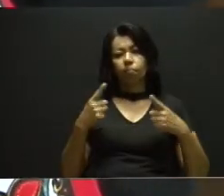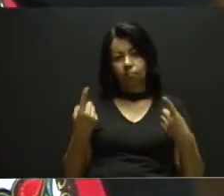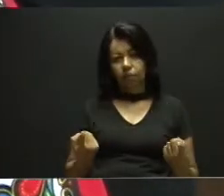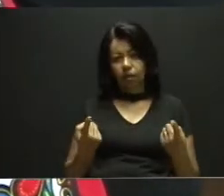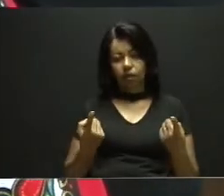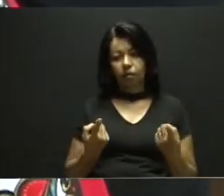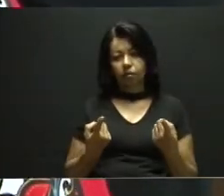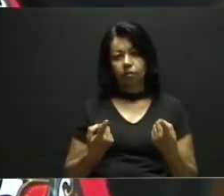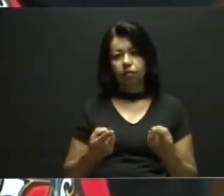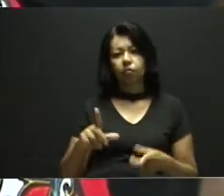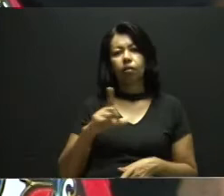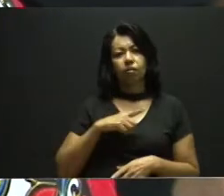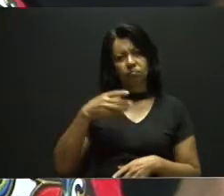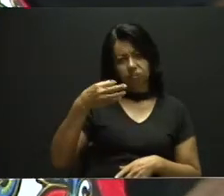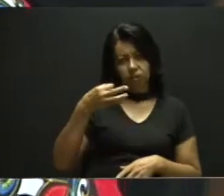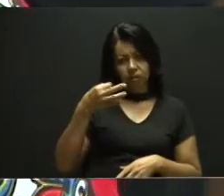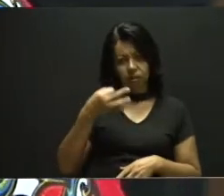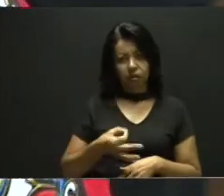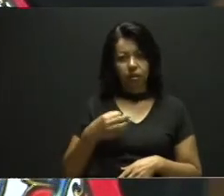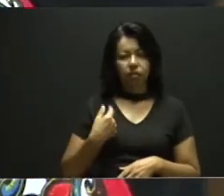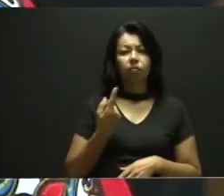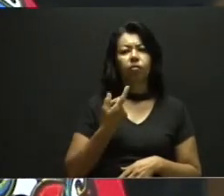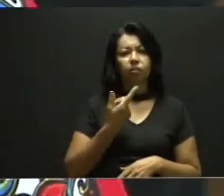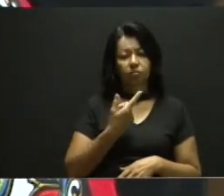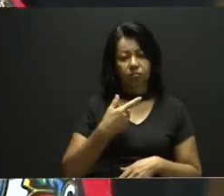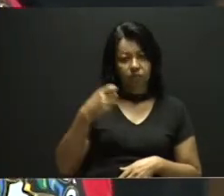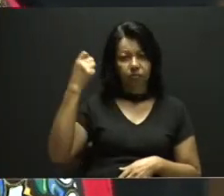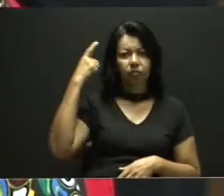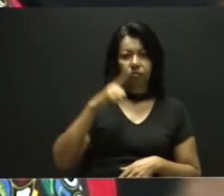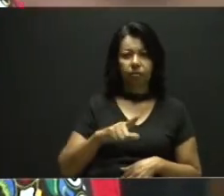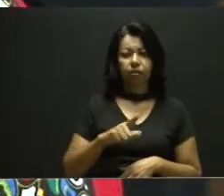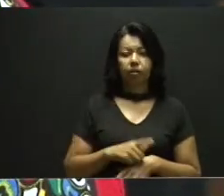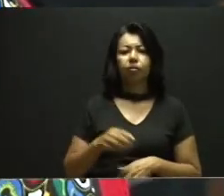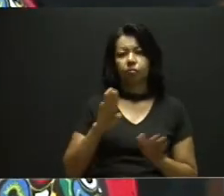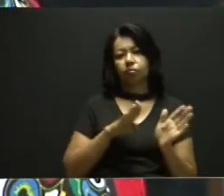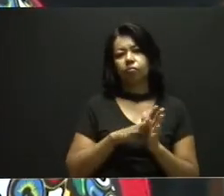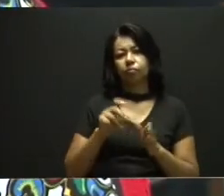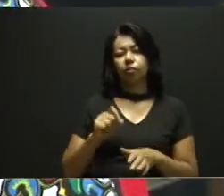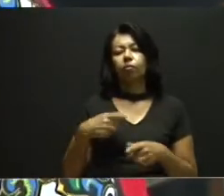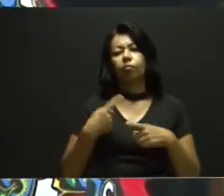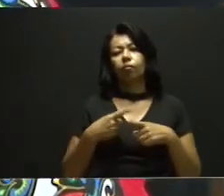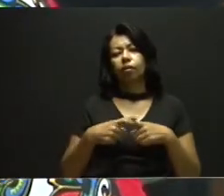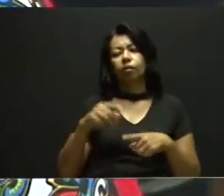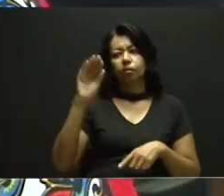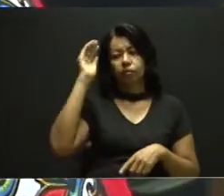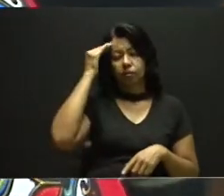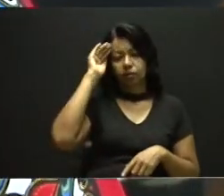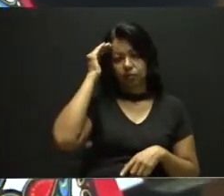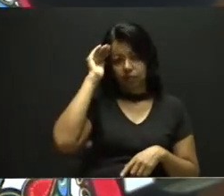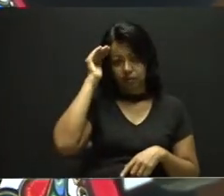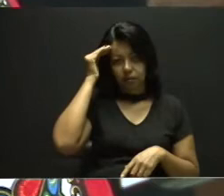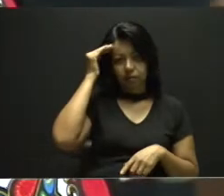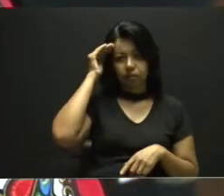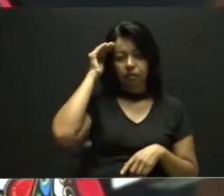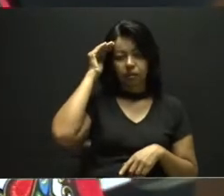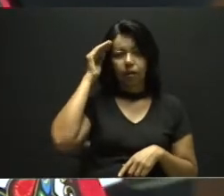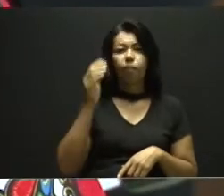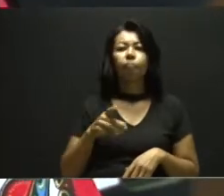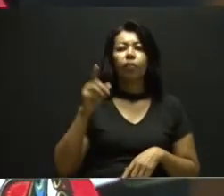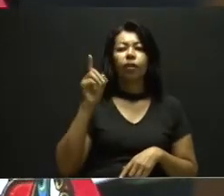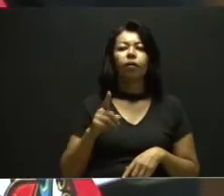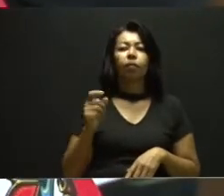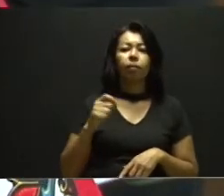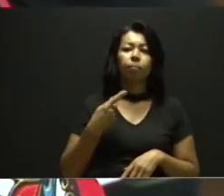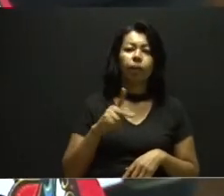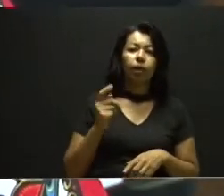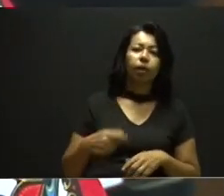eu tenho certeza que nós vamos alcançar tudo isso porque essa conceito conscientização ela é pra